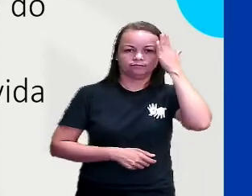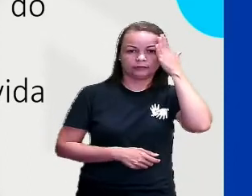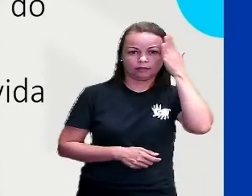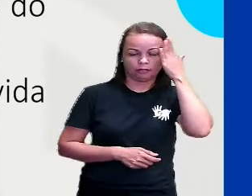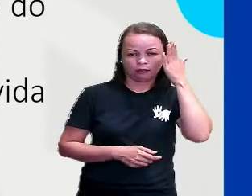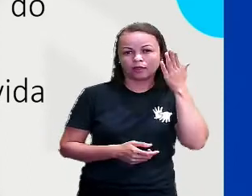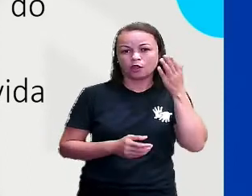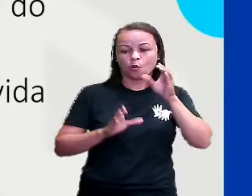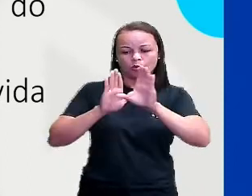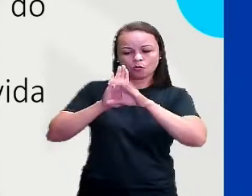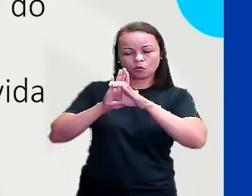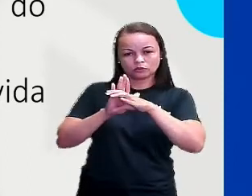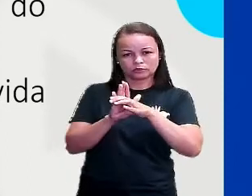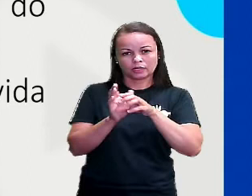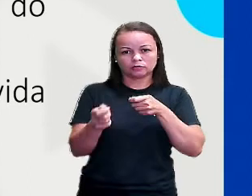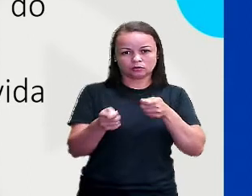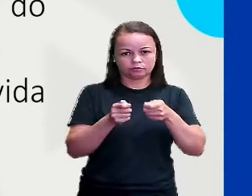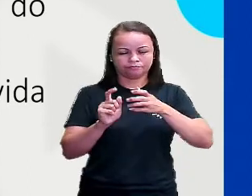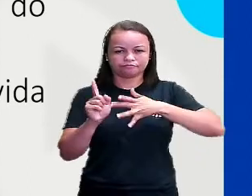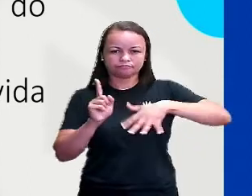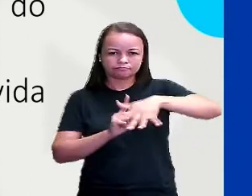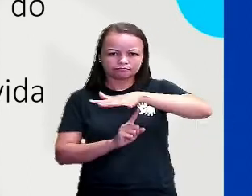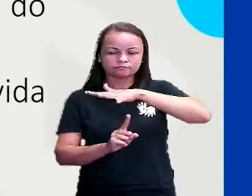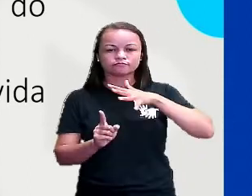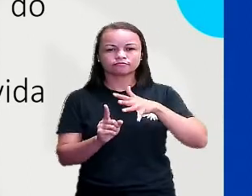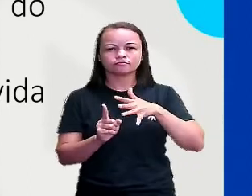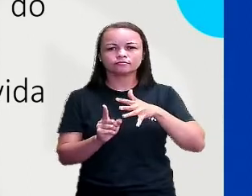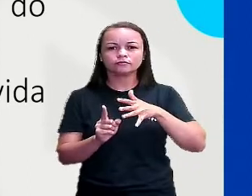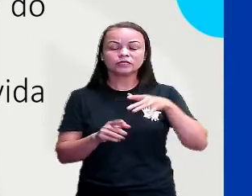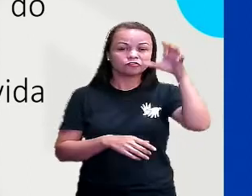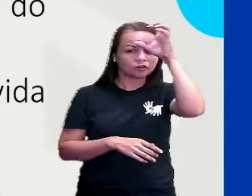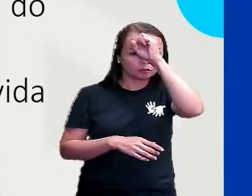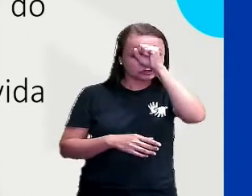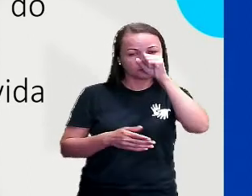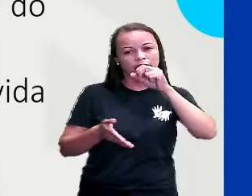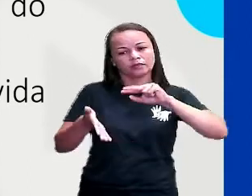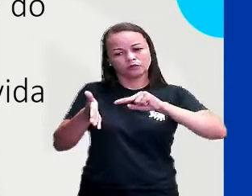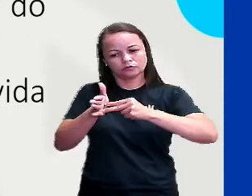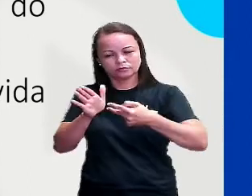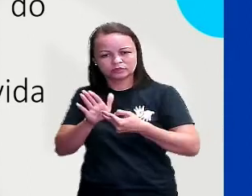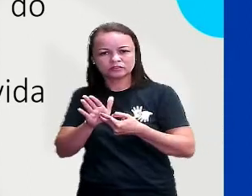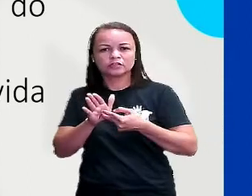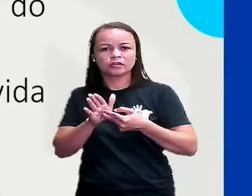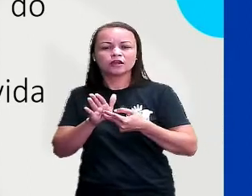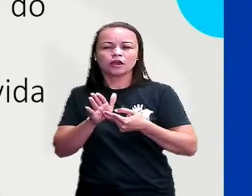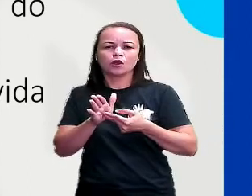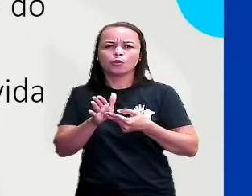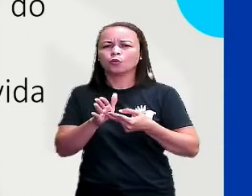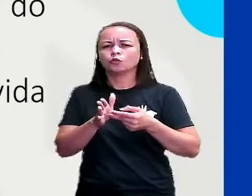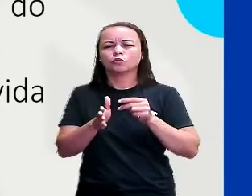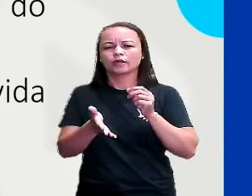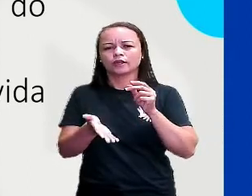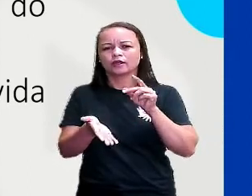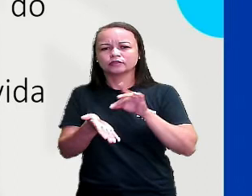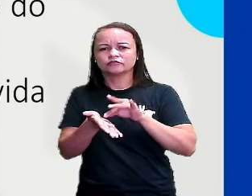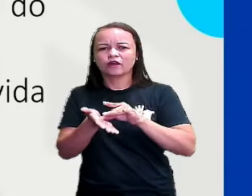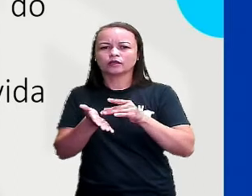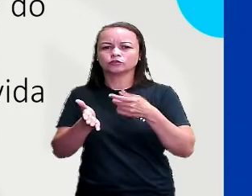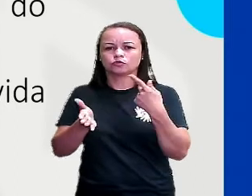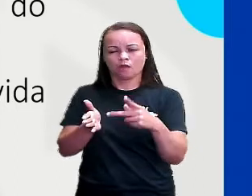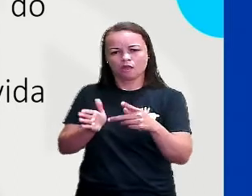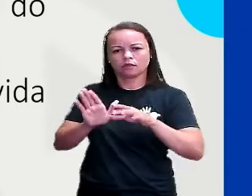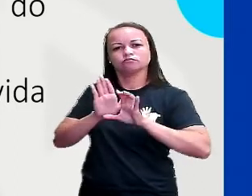o conceito de equilíbrio ambiental. Portanto, a gente vai aprender o que significa de fato esse conceito, tá certo? Nós